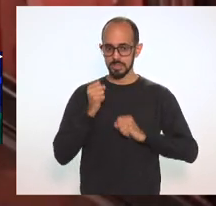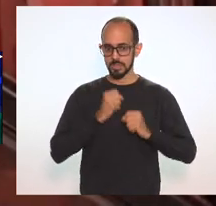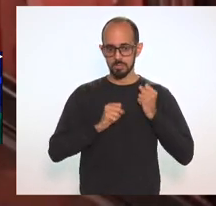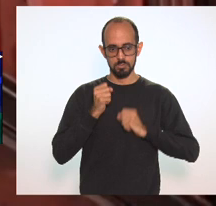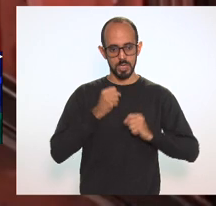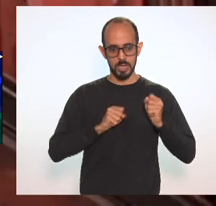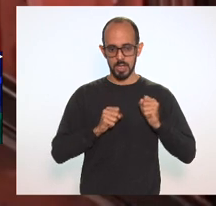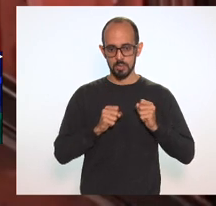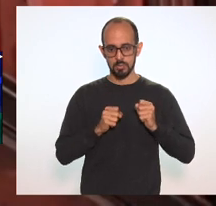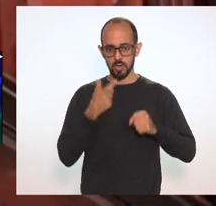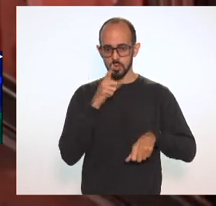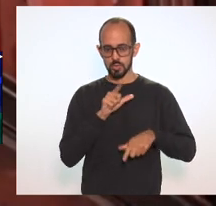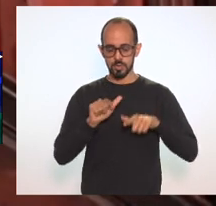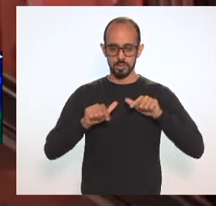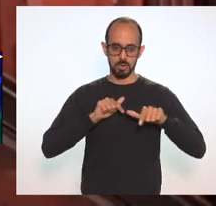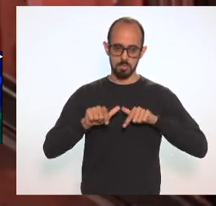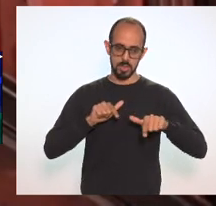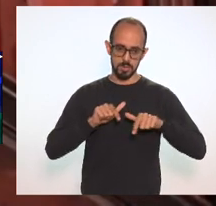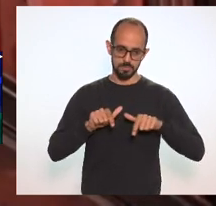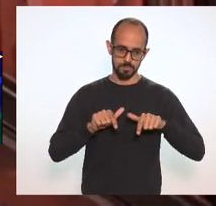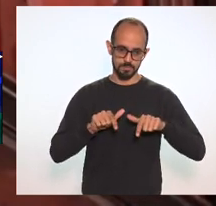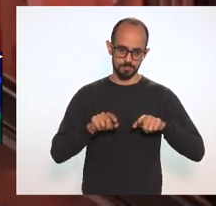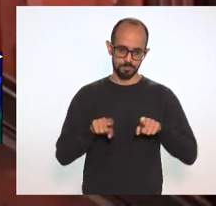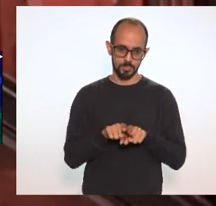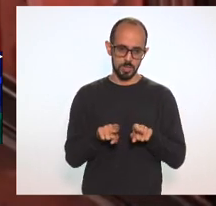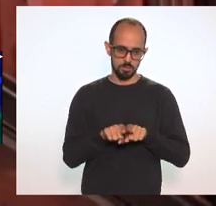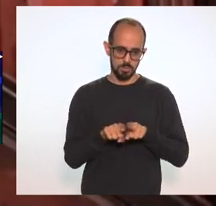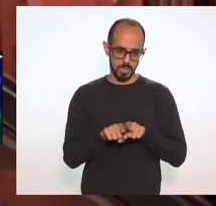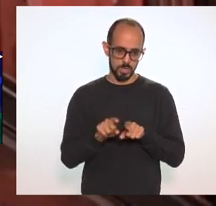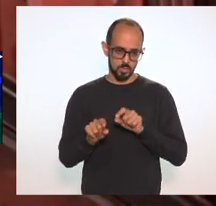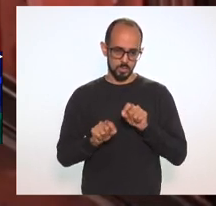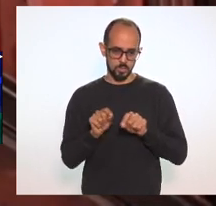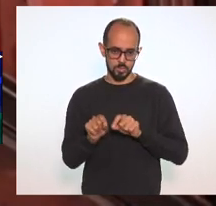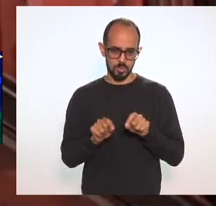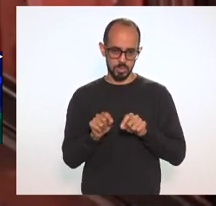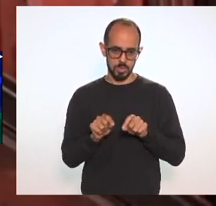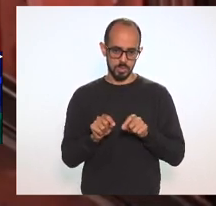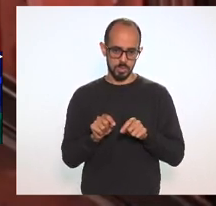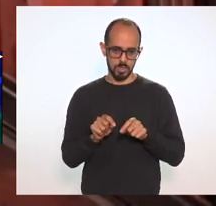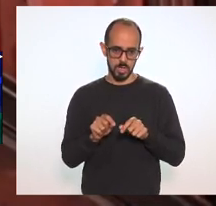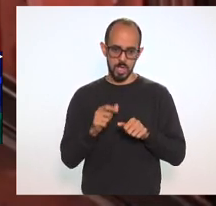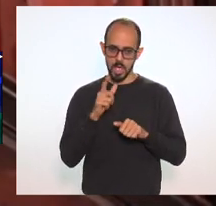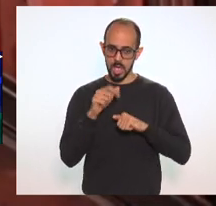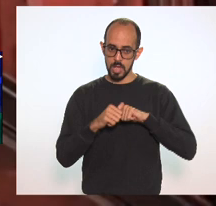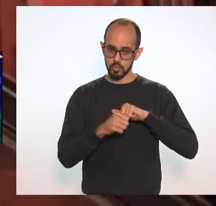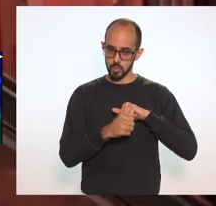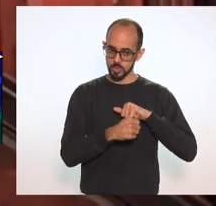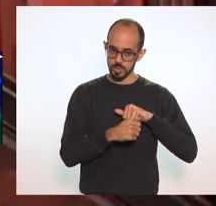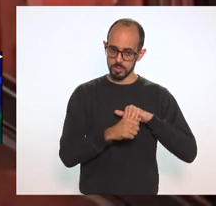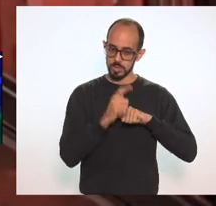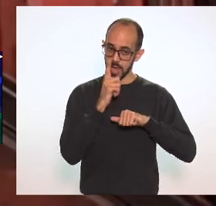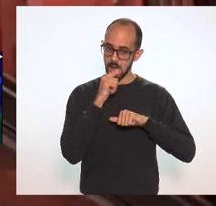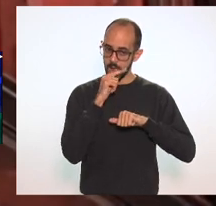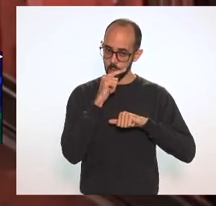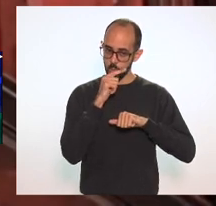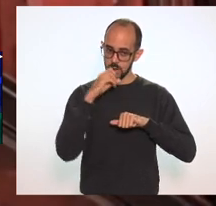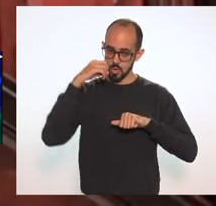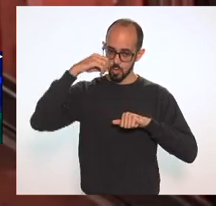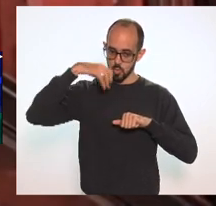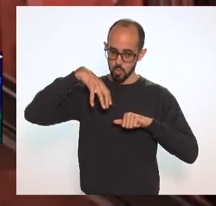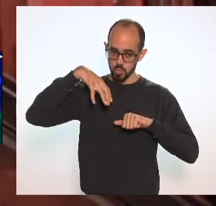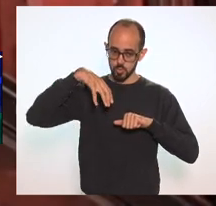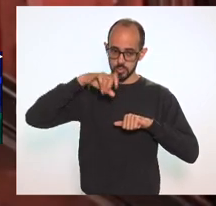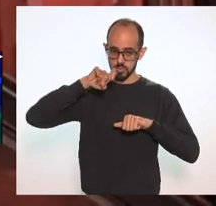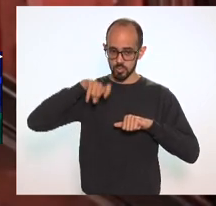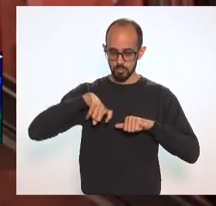trabalhar a mais uma coisa senhor presidente as contas de água de luz os impostos Não Param chegaram